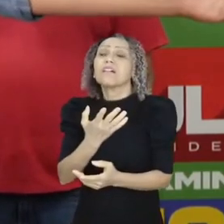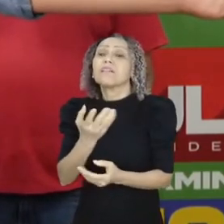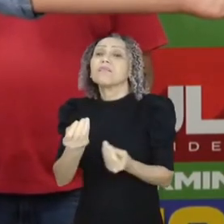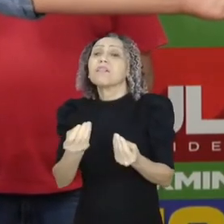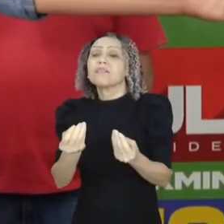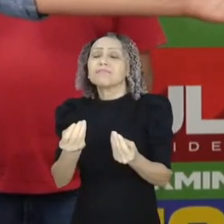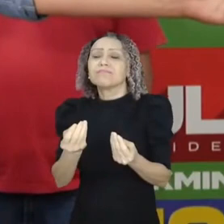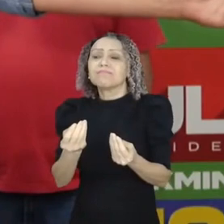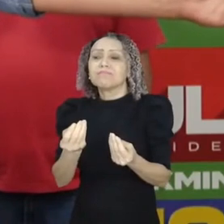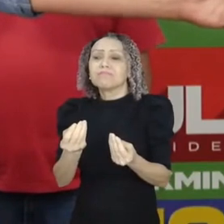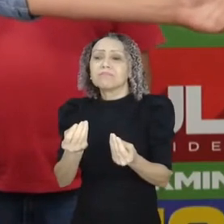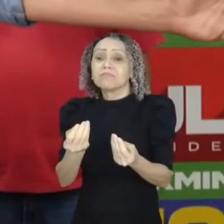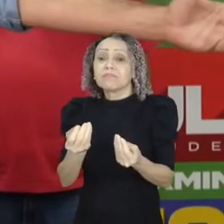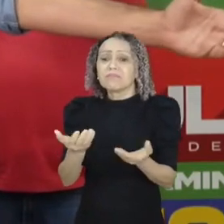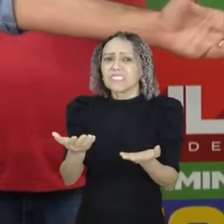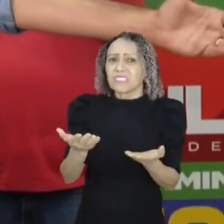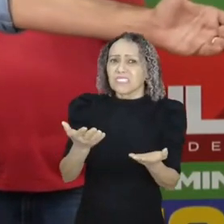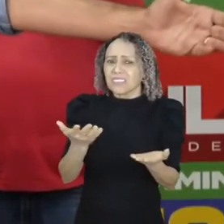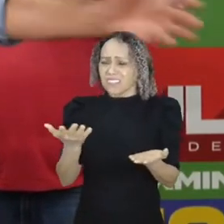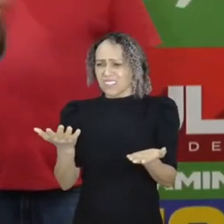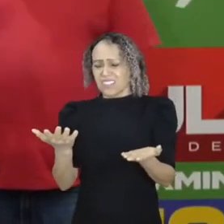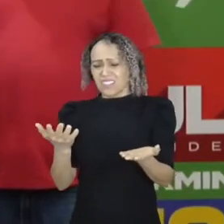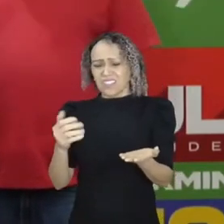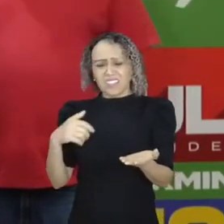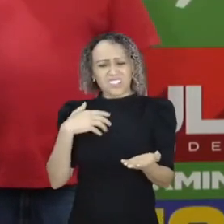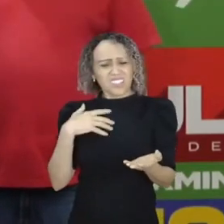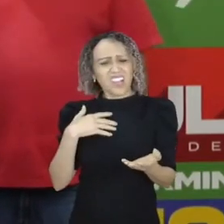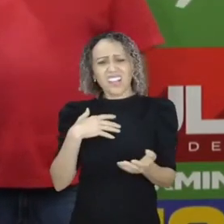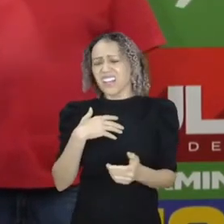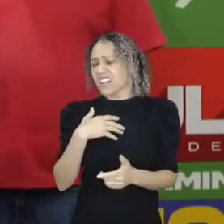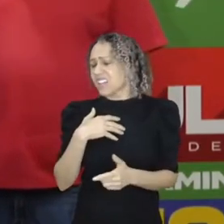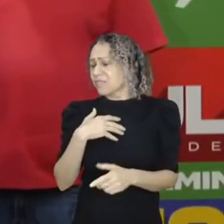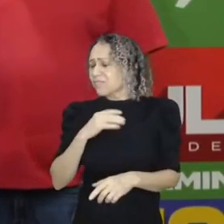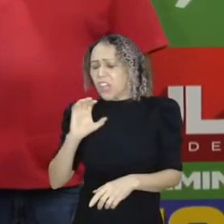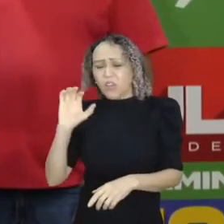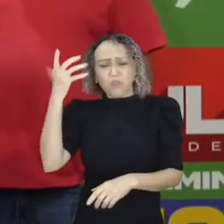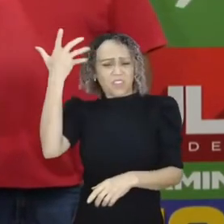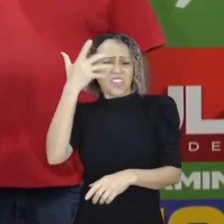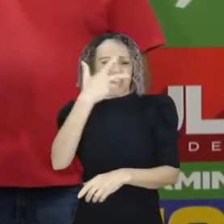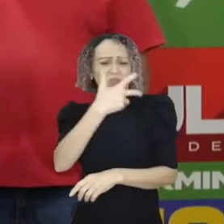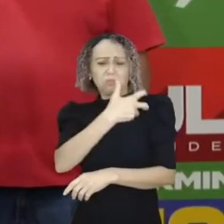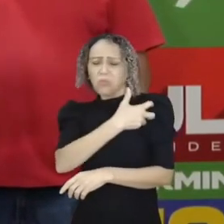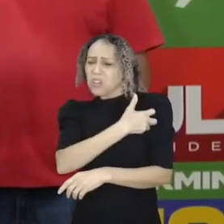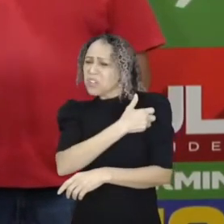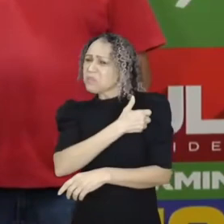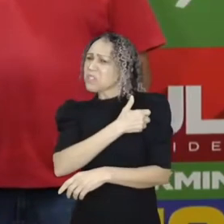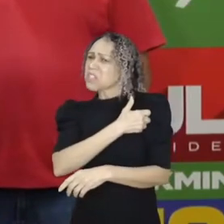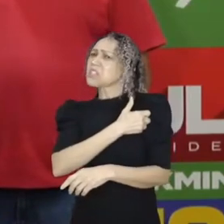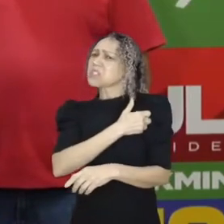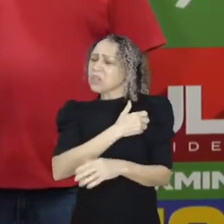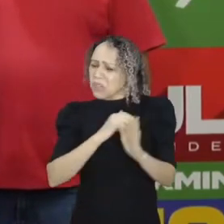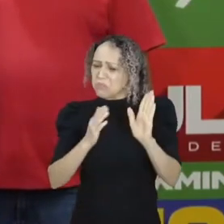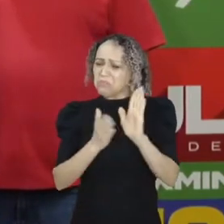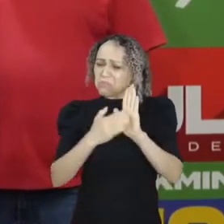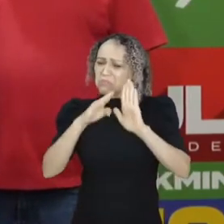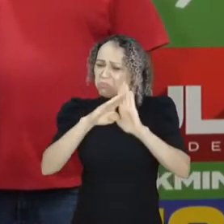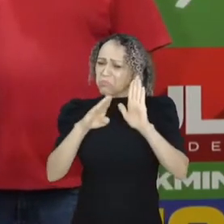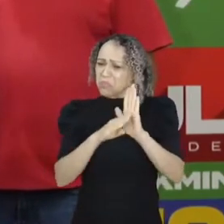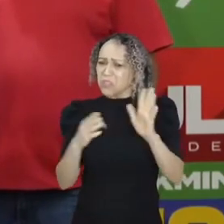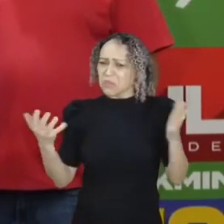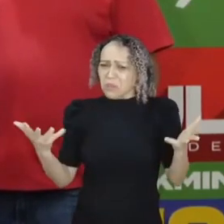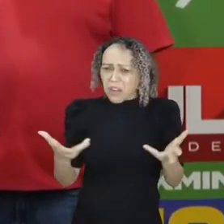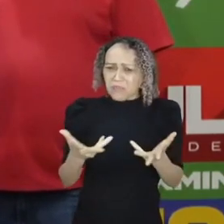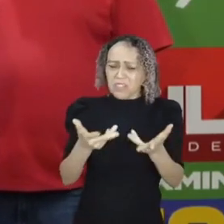voltar à poliomielite, paralisia infantil. Ninguém discutia se era ou não para fazer campanha pela